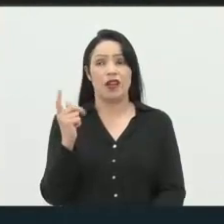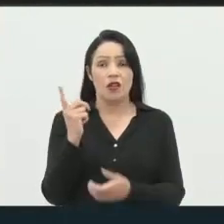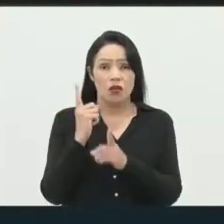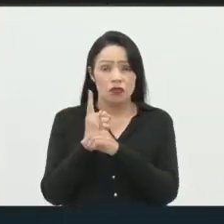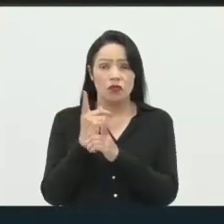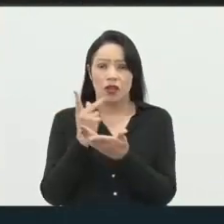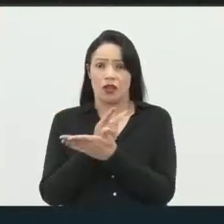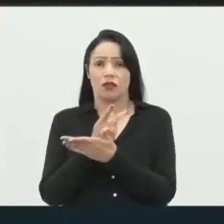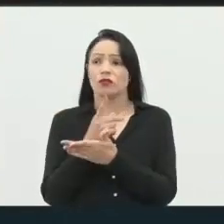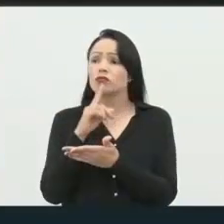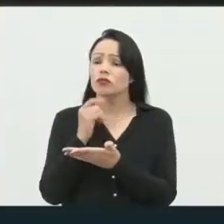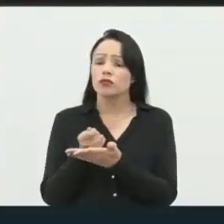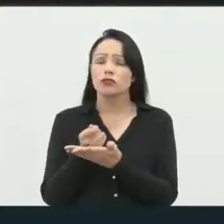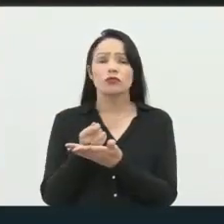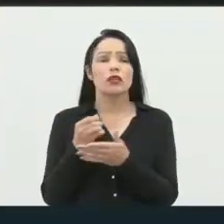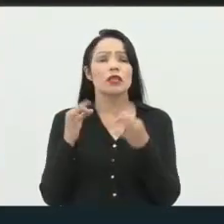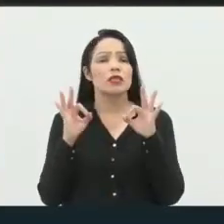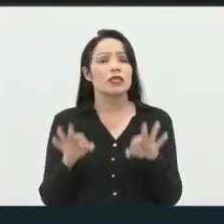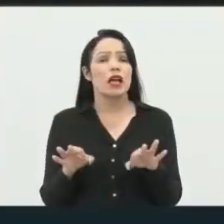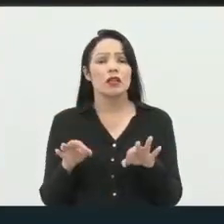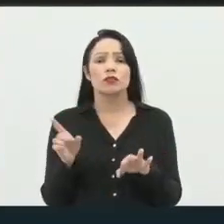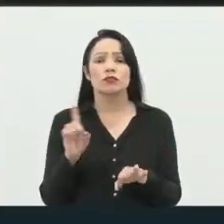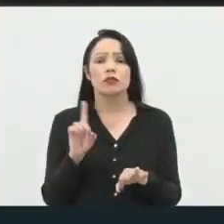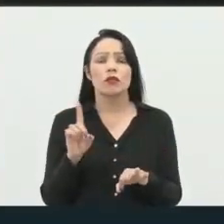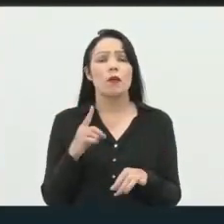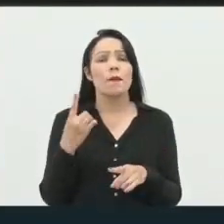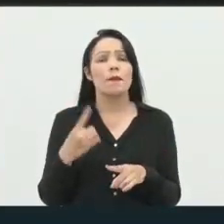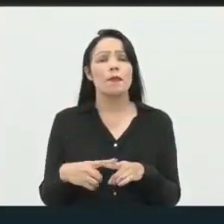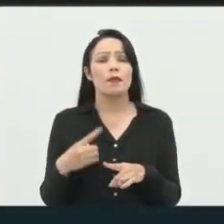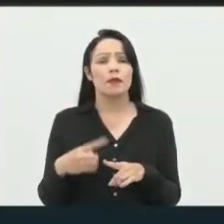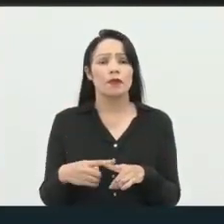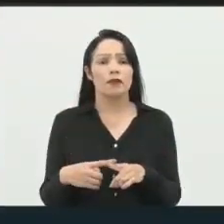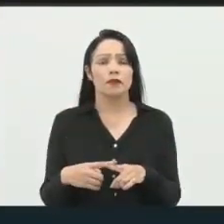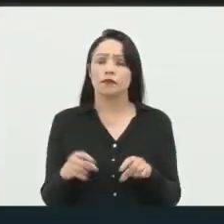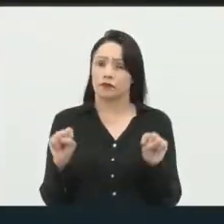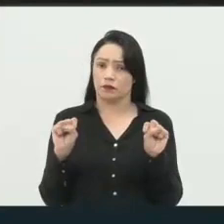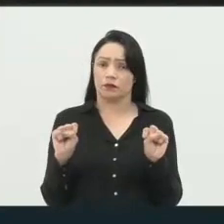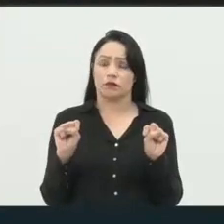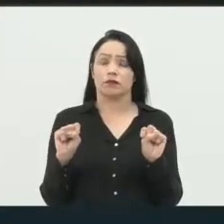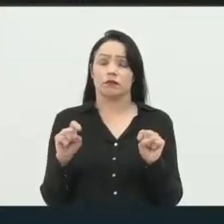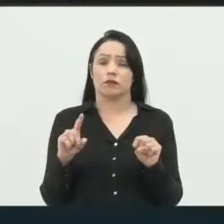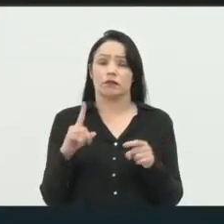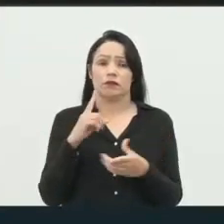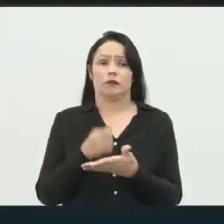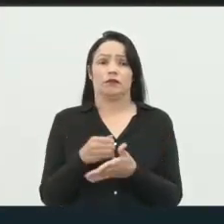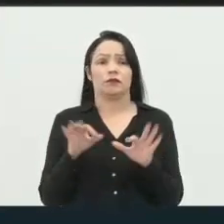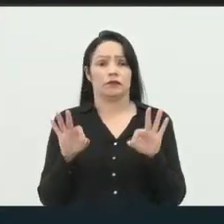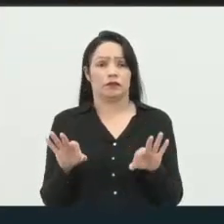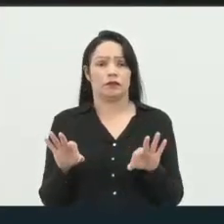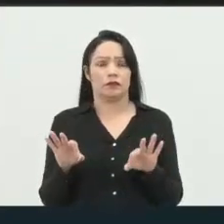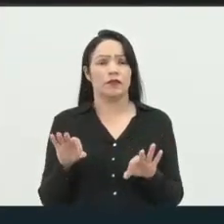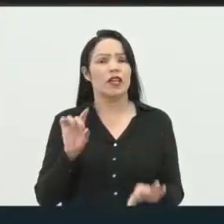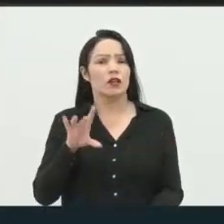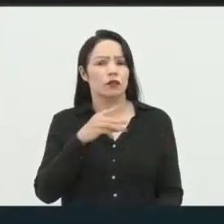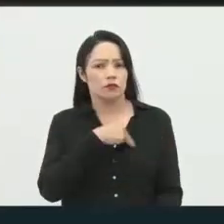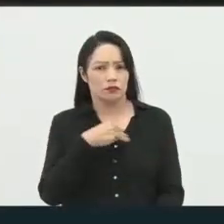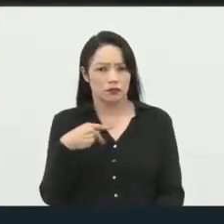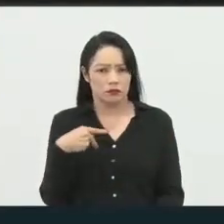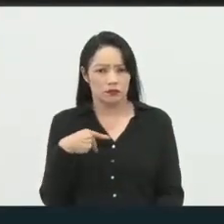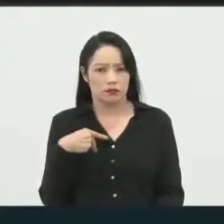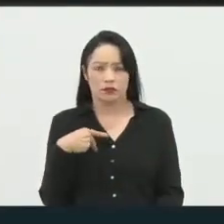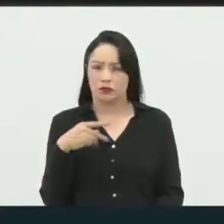Providência porque caberia assim ter tomado Providência não cabe somente ao Ministério Público do Estado de São Paulo